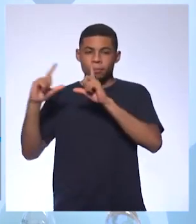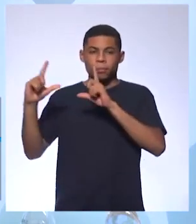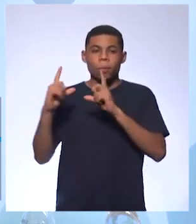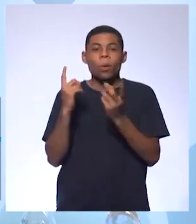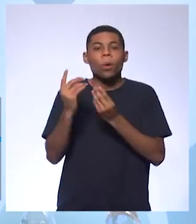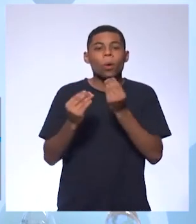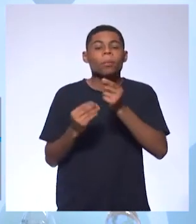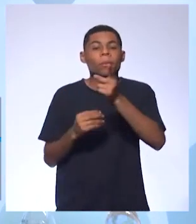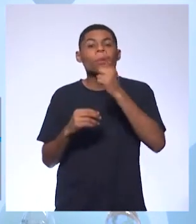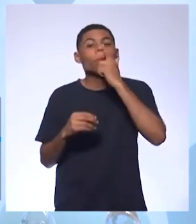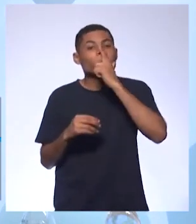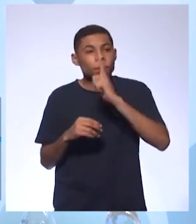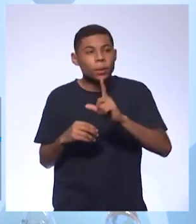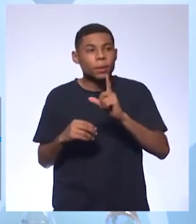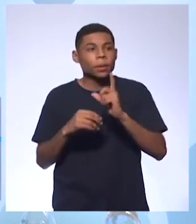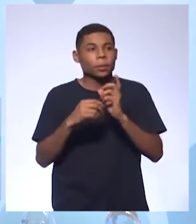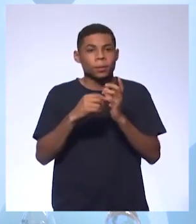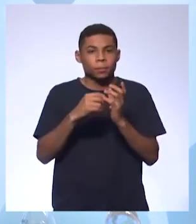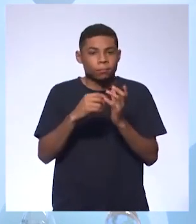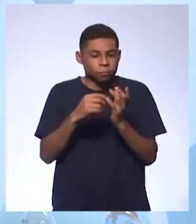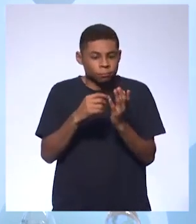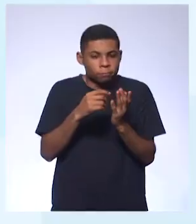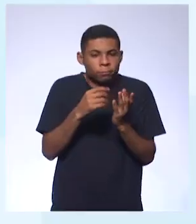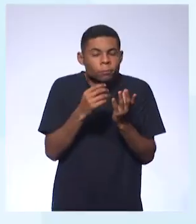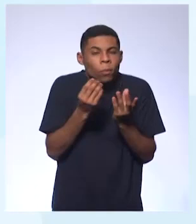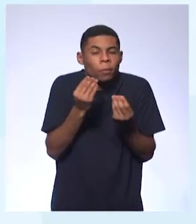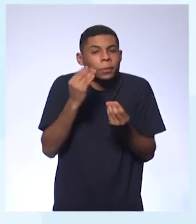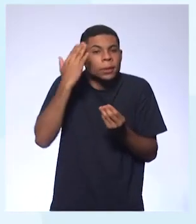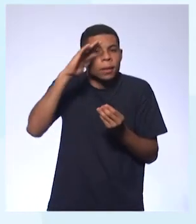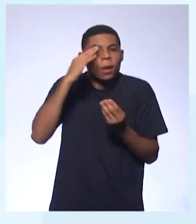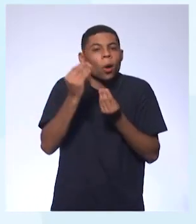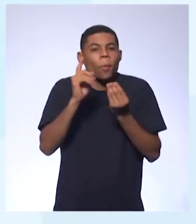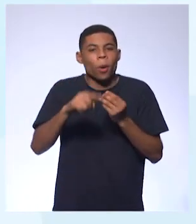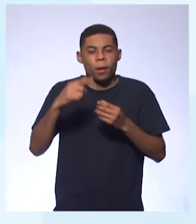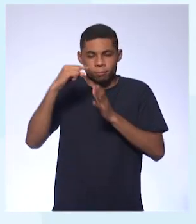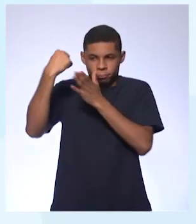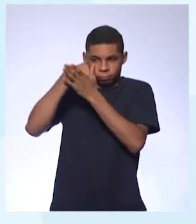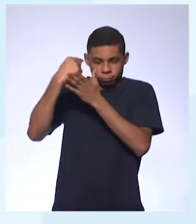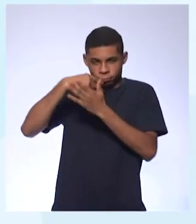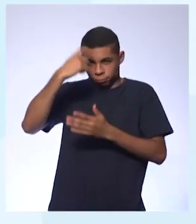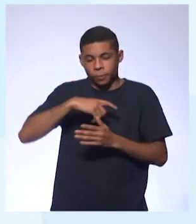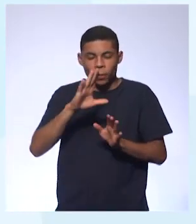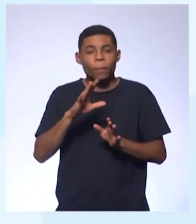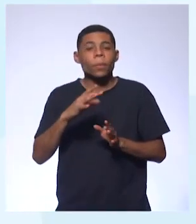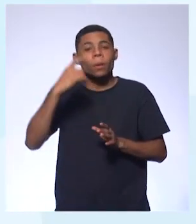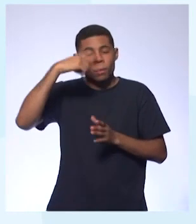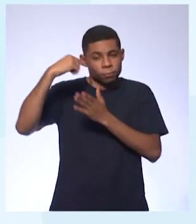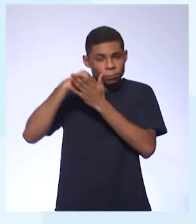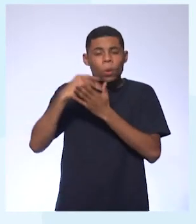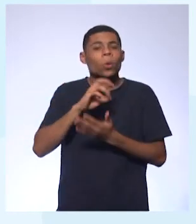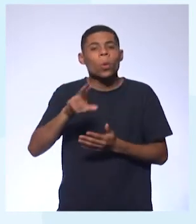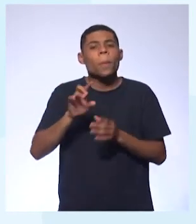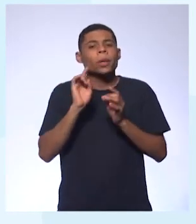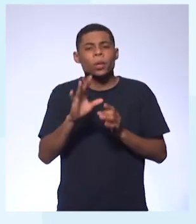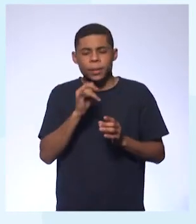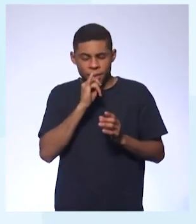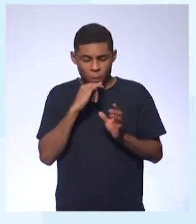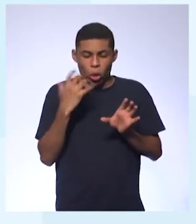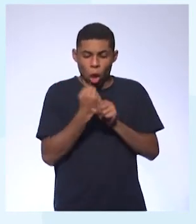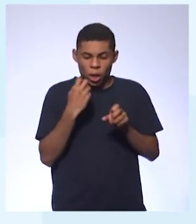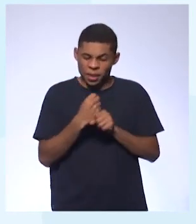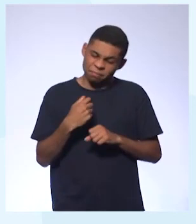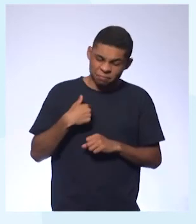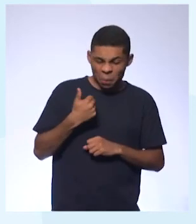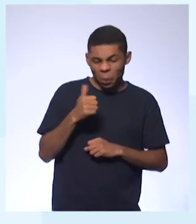gente poderia descrever autoavaliação. Então, vamos lá. Autoavaliação não é simplesmente atribuir-se uma nota.